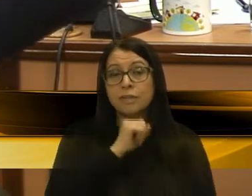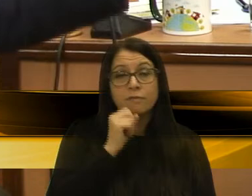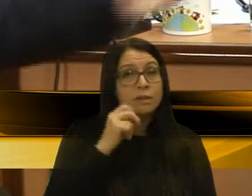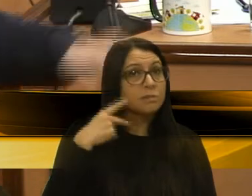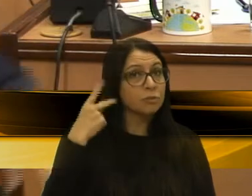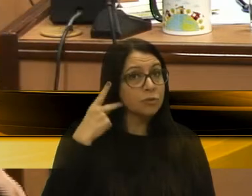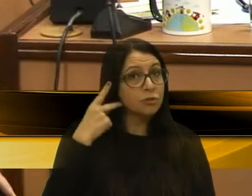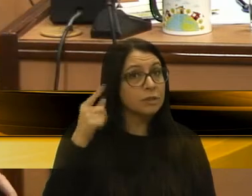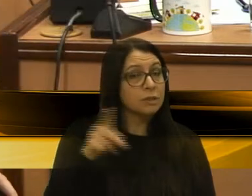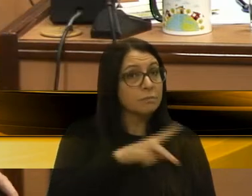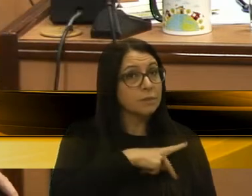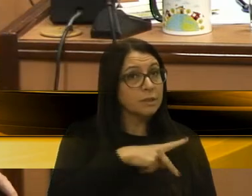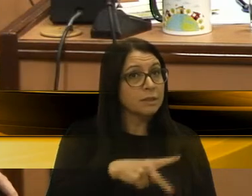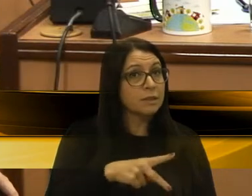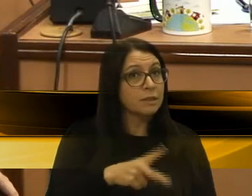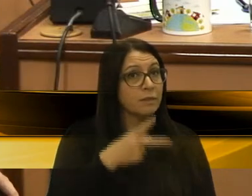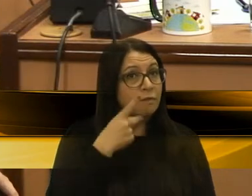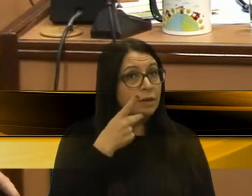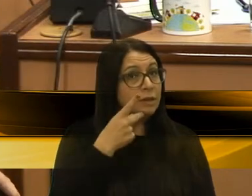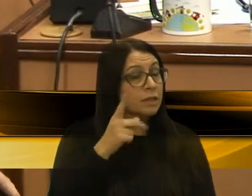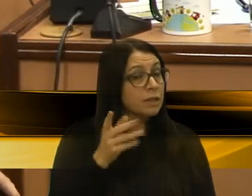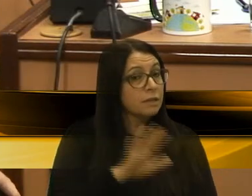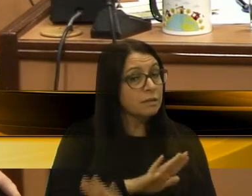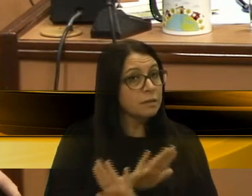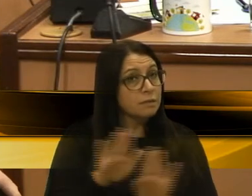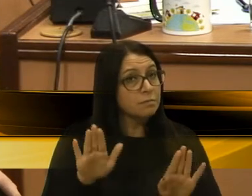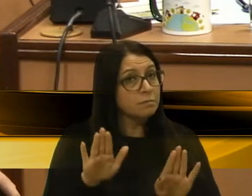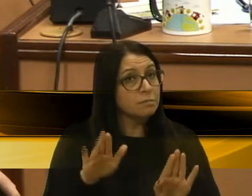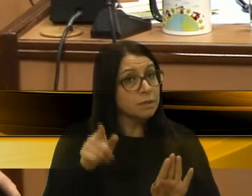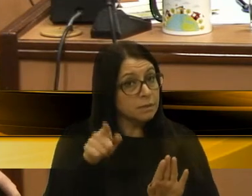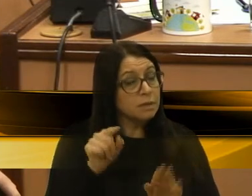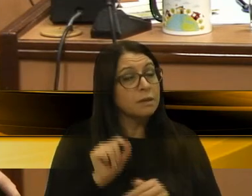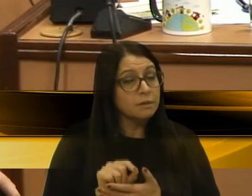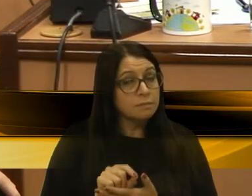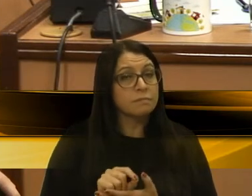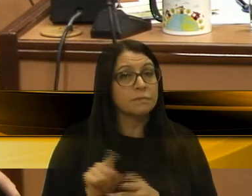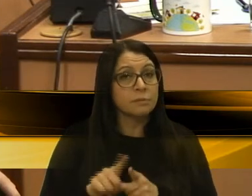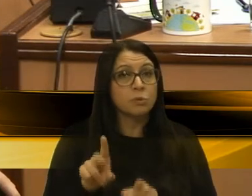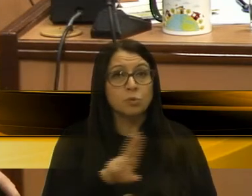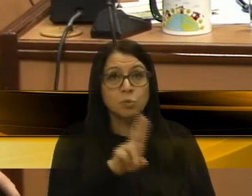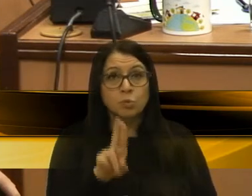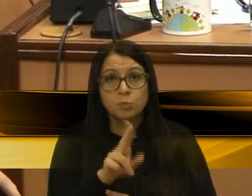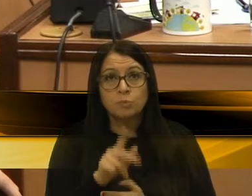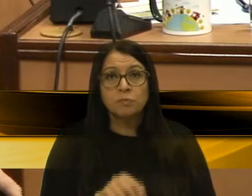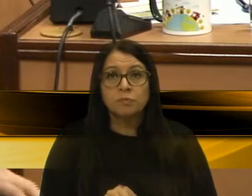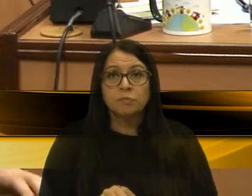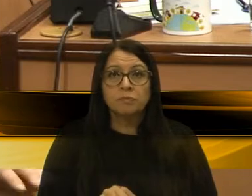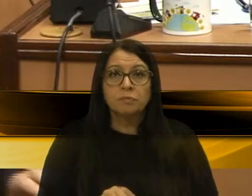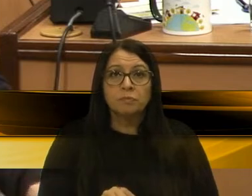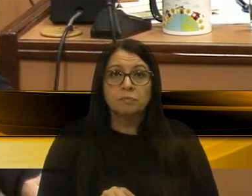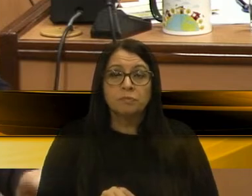da qual esse presidente que está aí disse que iria combater e no fim está lá utilizando desses